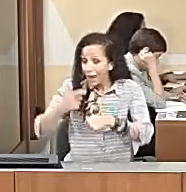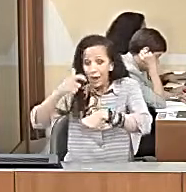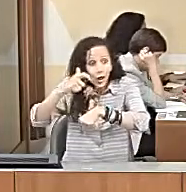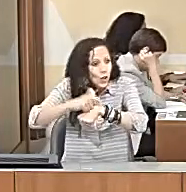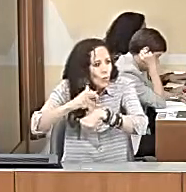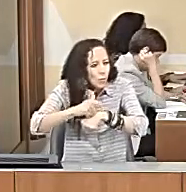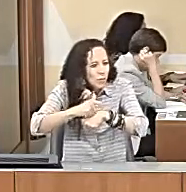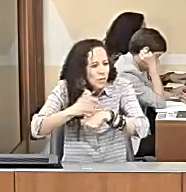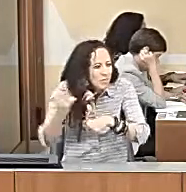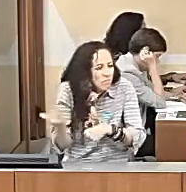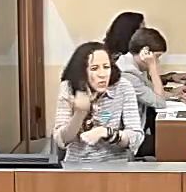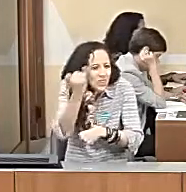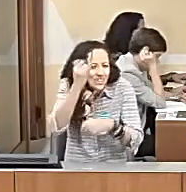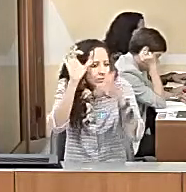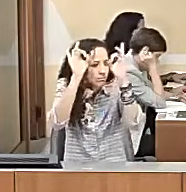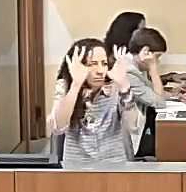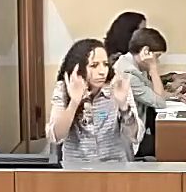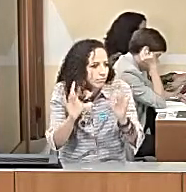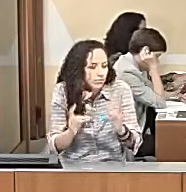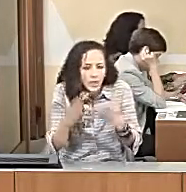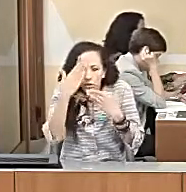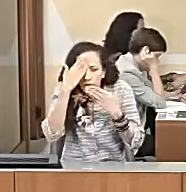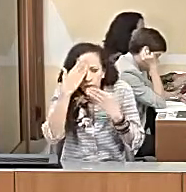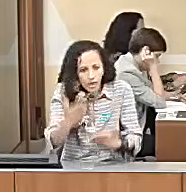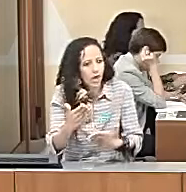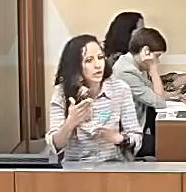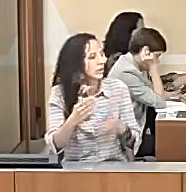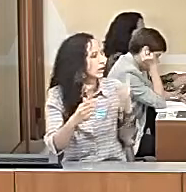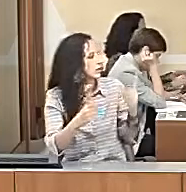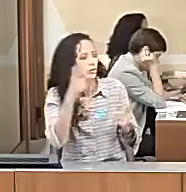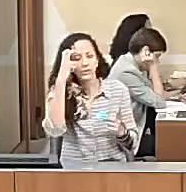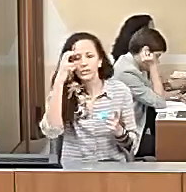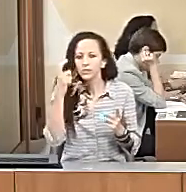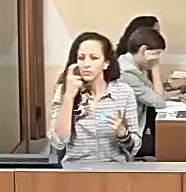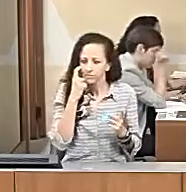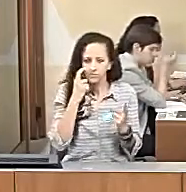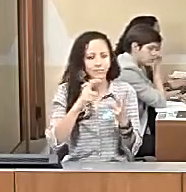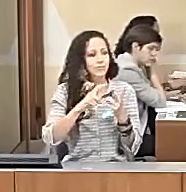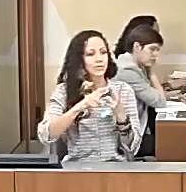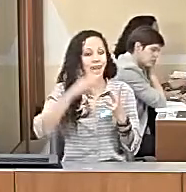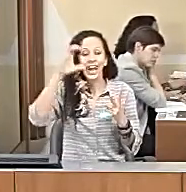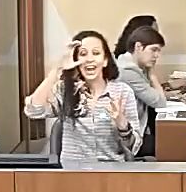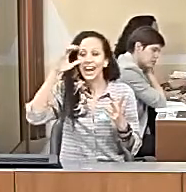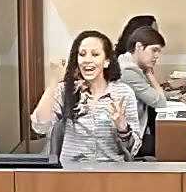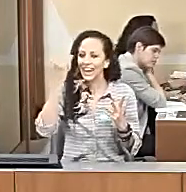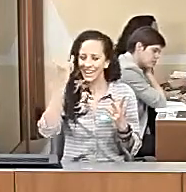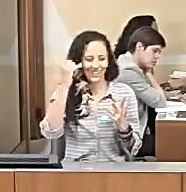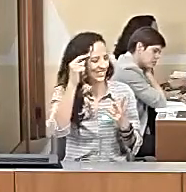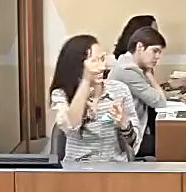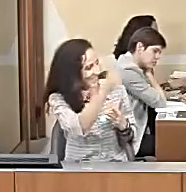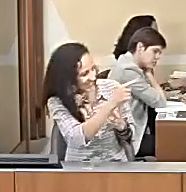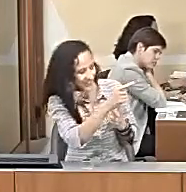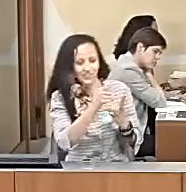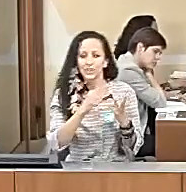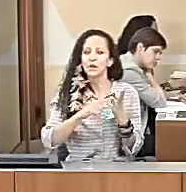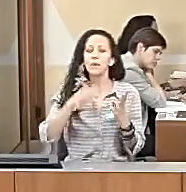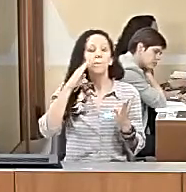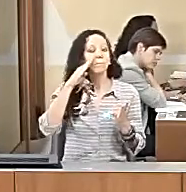onde nós estaríamos, a nossa luta estaria muito mais difícil. Muito obrigada, deputado,